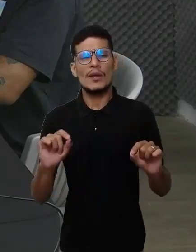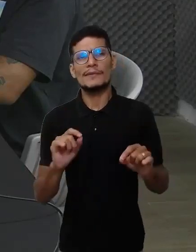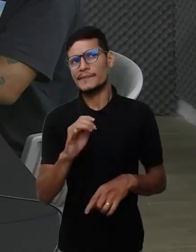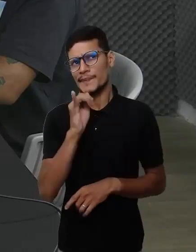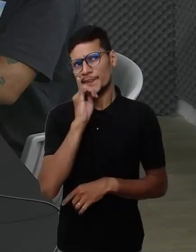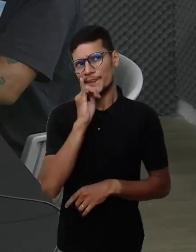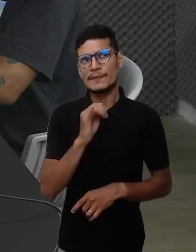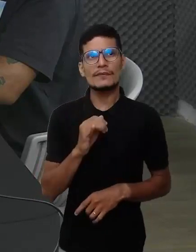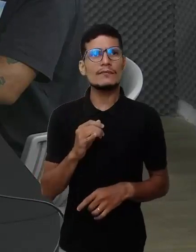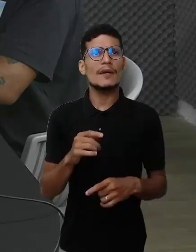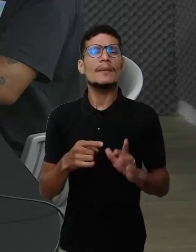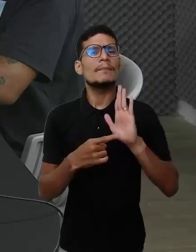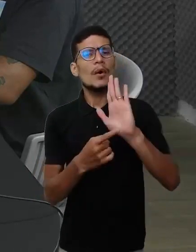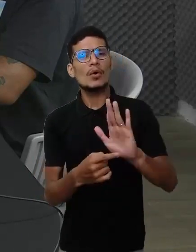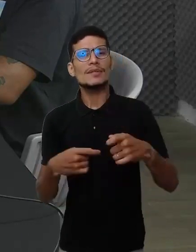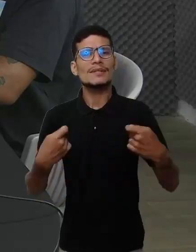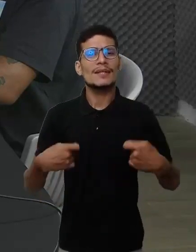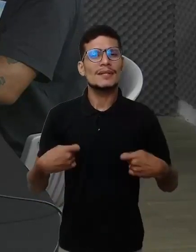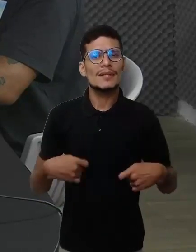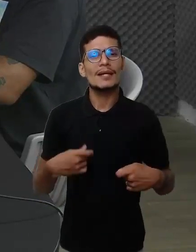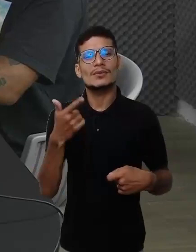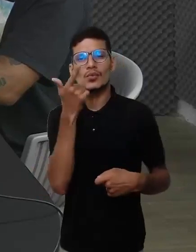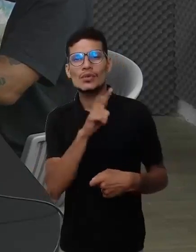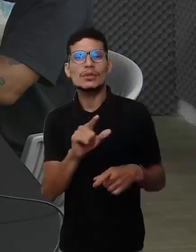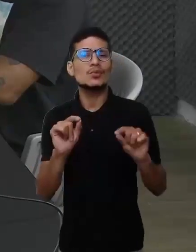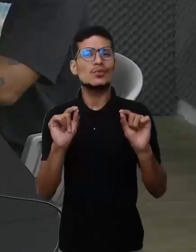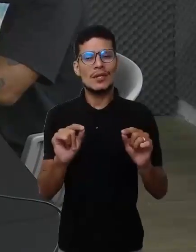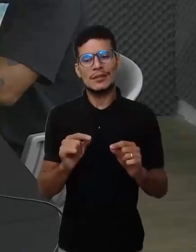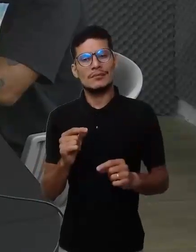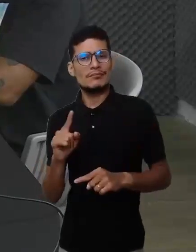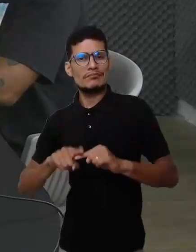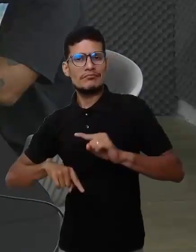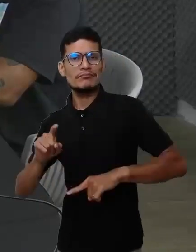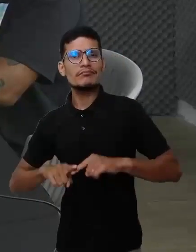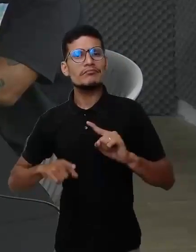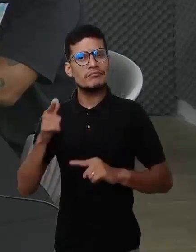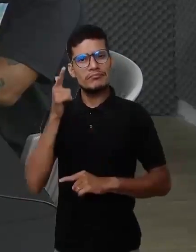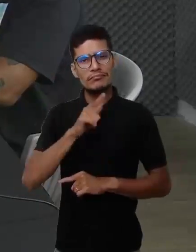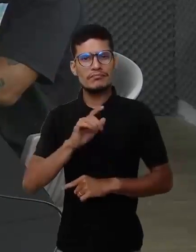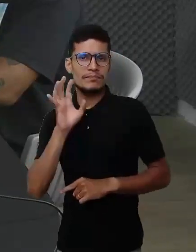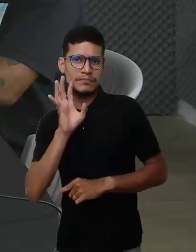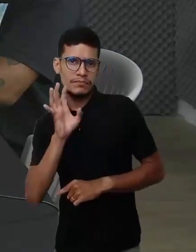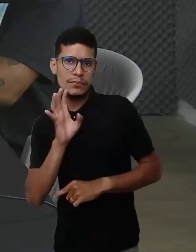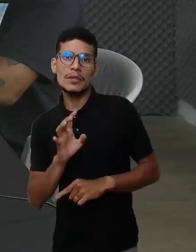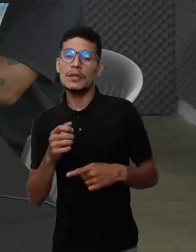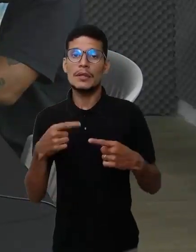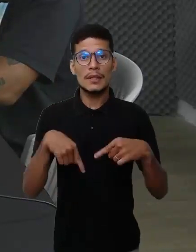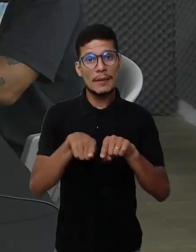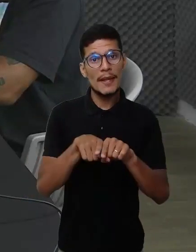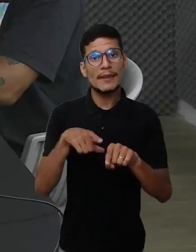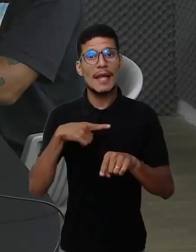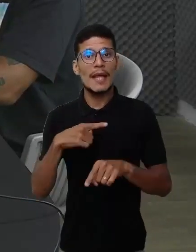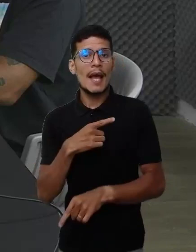o impulso a uma necessidade de adquirir determinado bem para poder ser bacana. Isso sem falar do